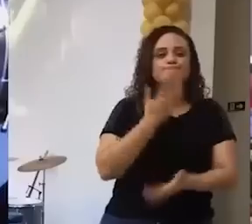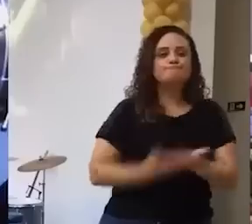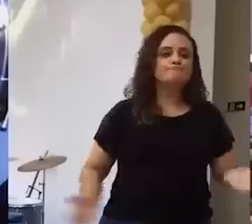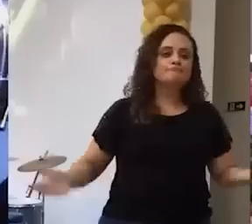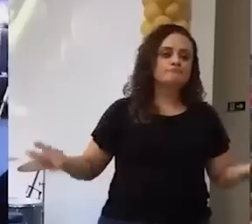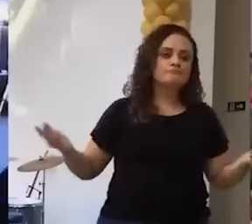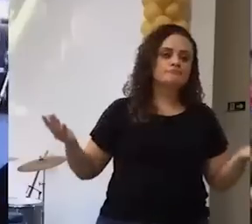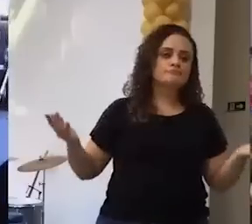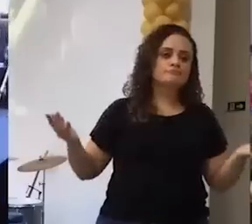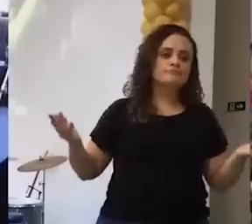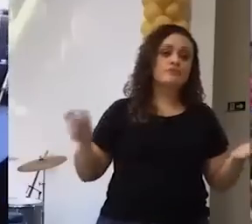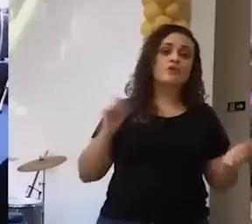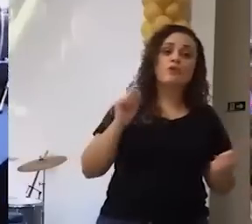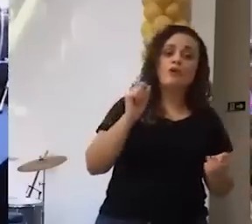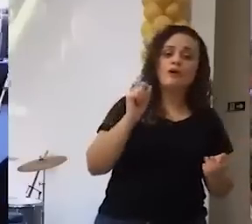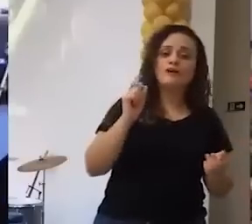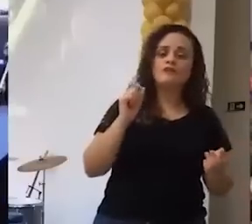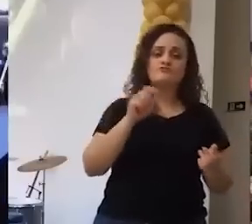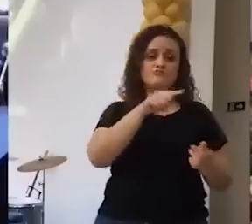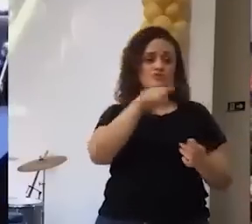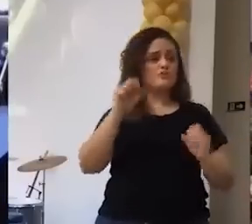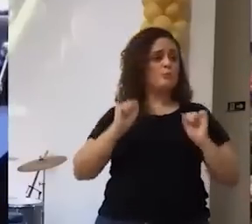livre é perdoar.